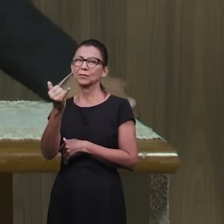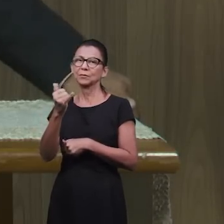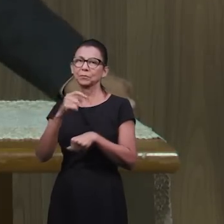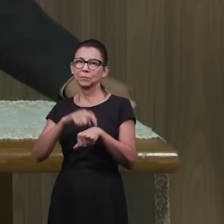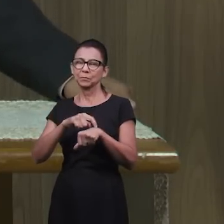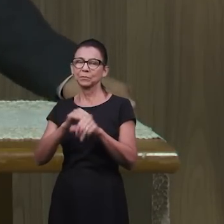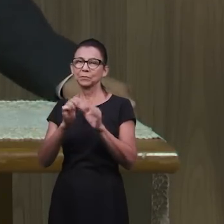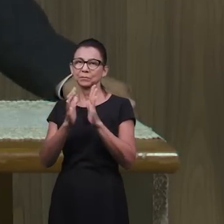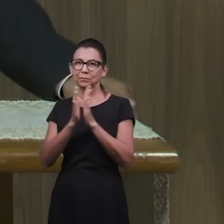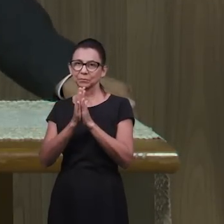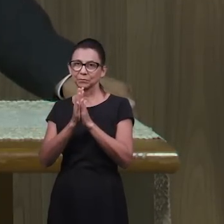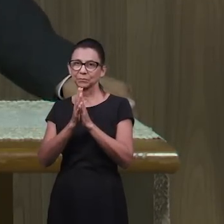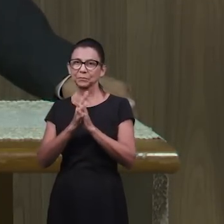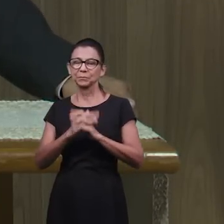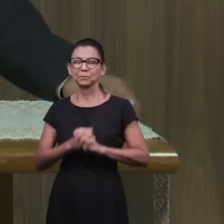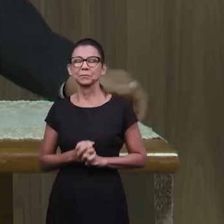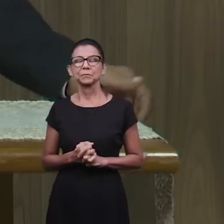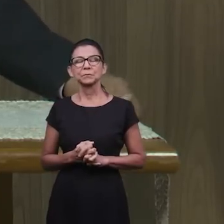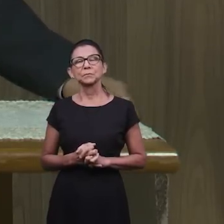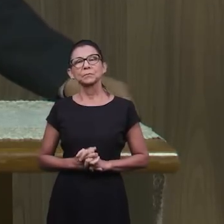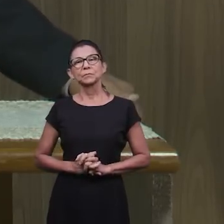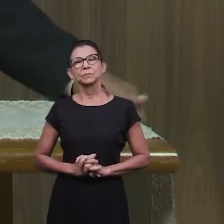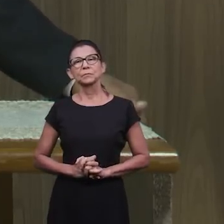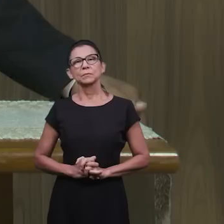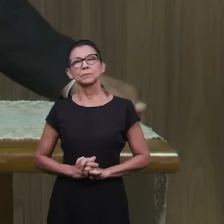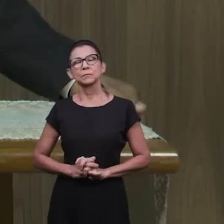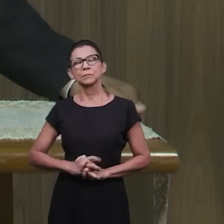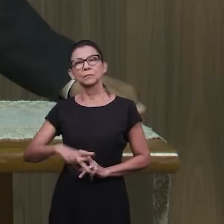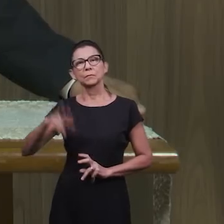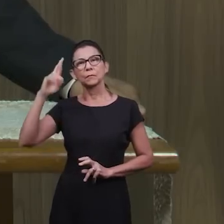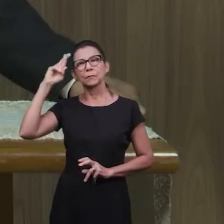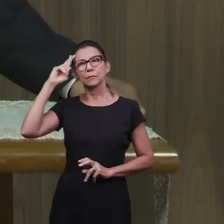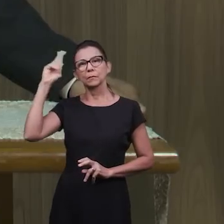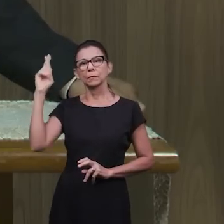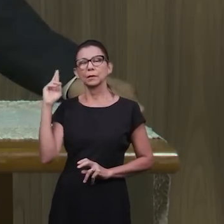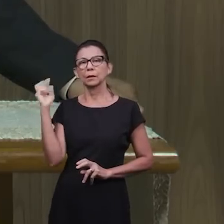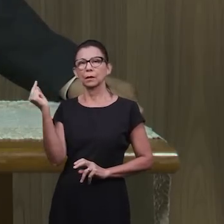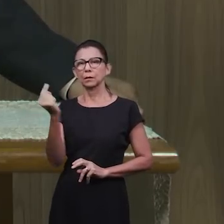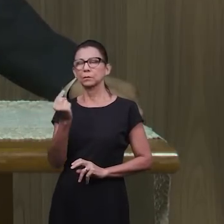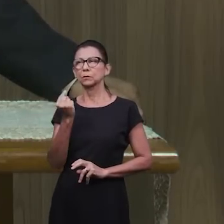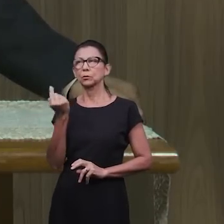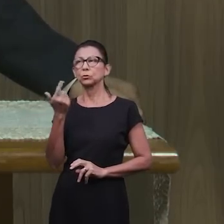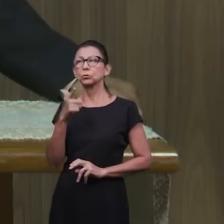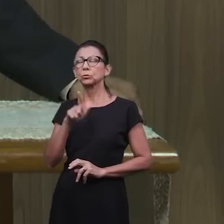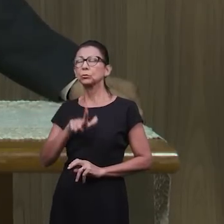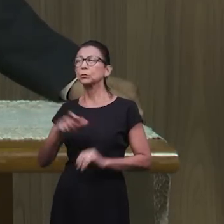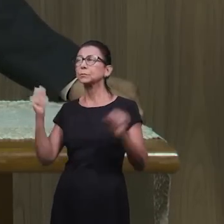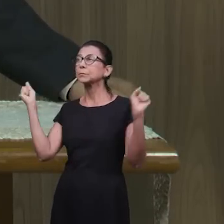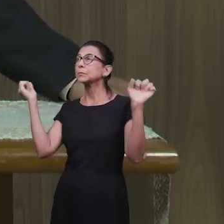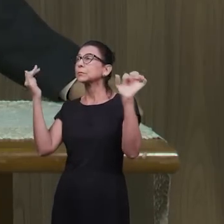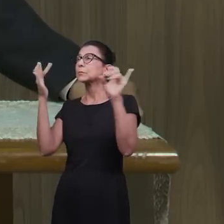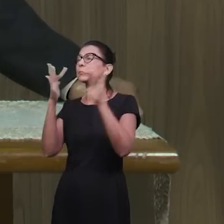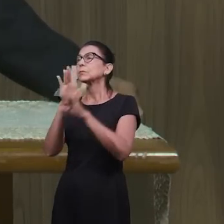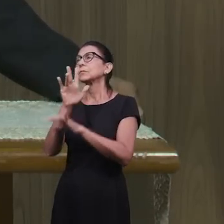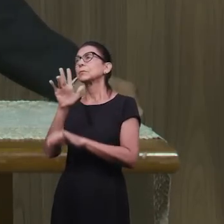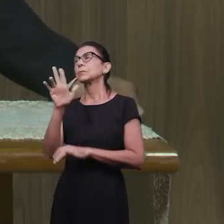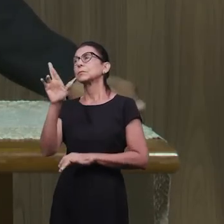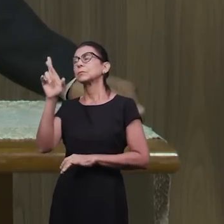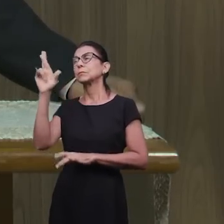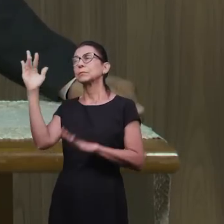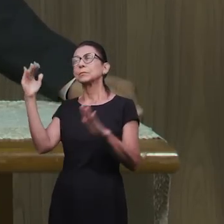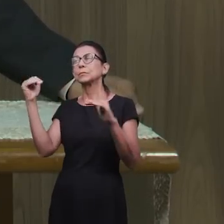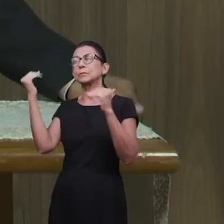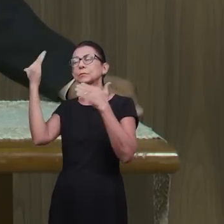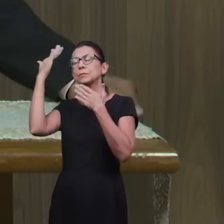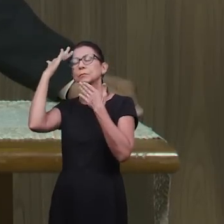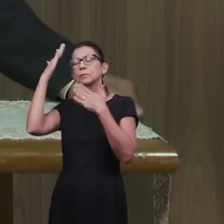desta oração. Feche os teus olhos. Senhor, nós uma vez mais glorificamos o teu nome. Te bendizemos,